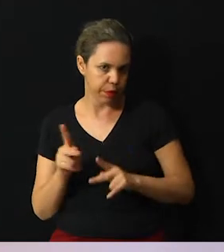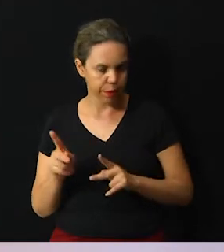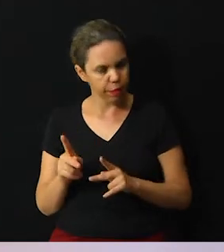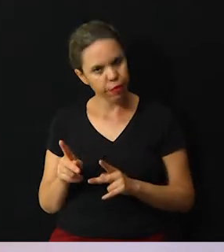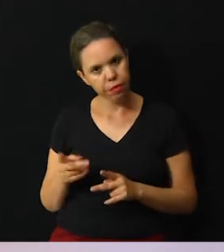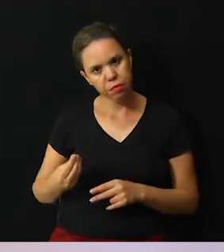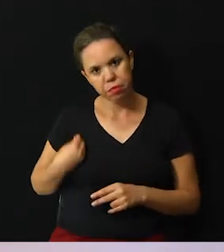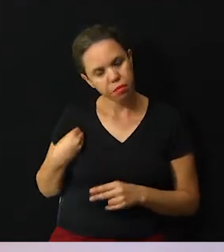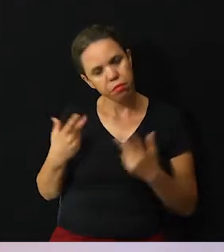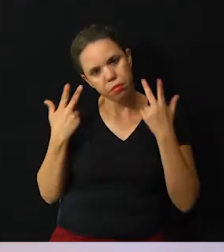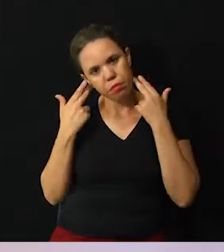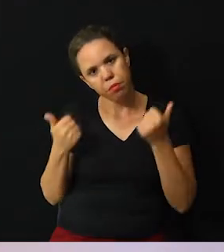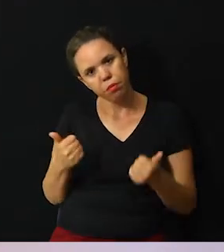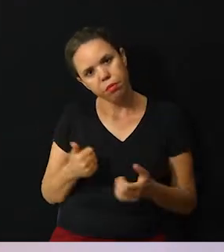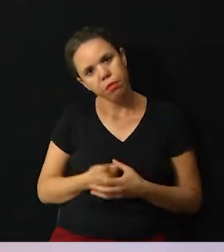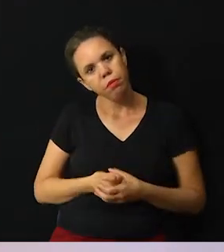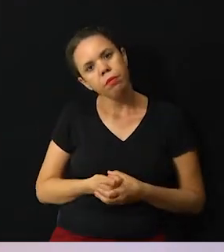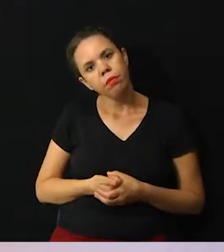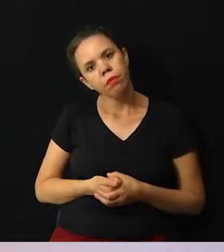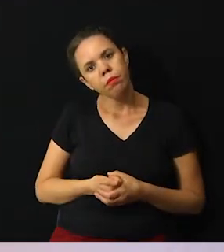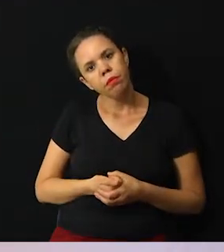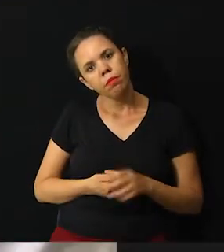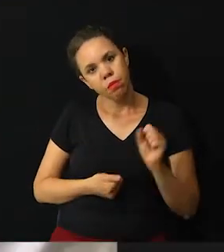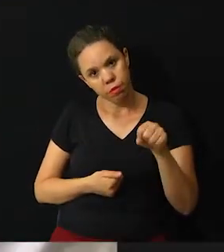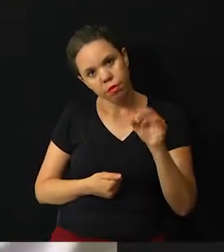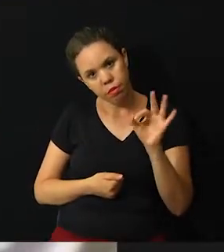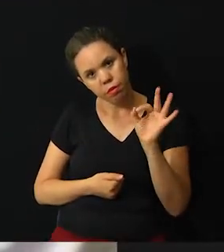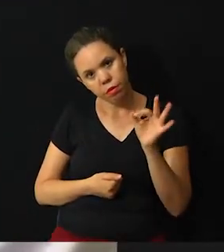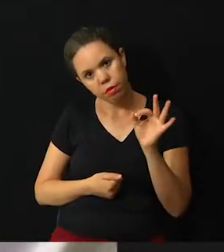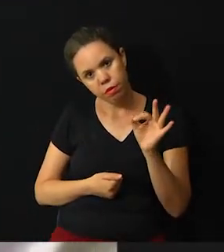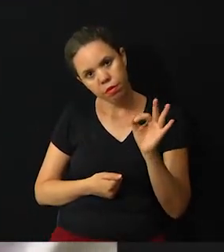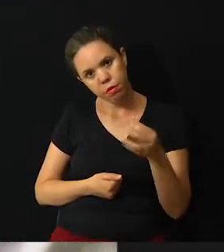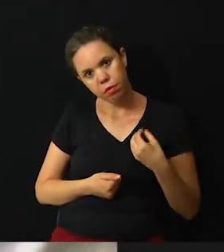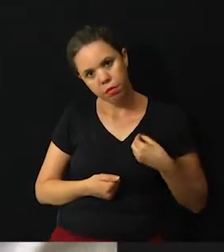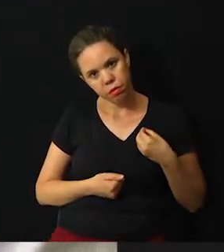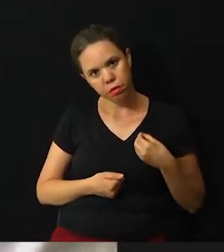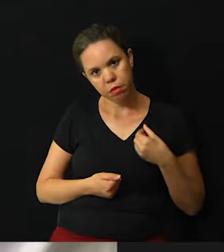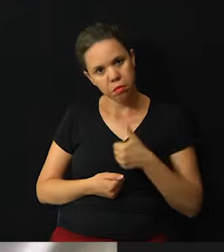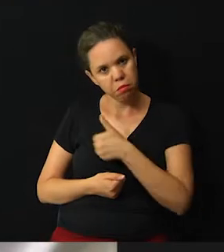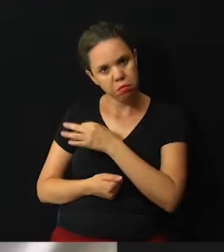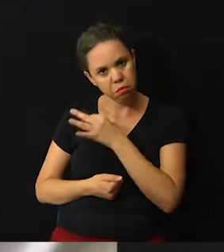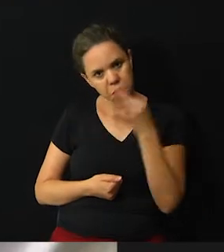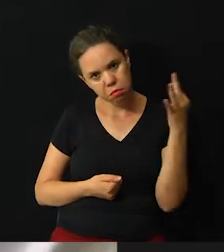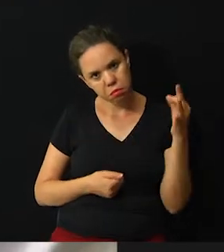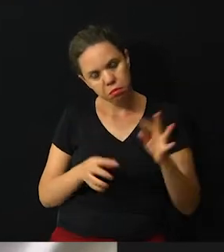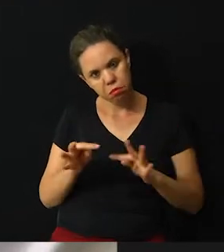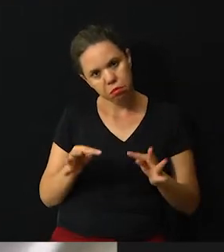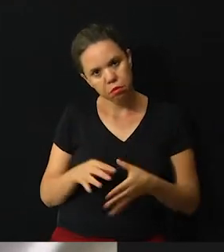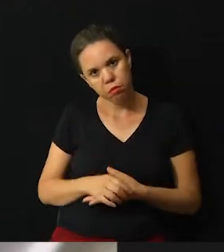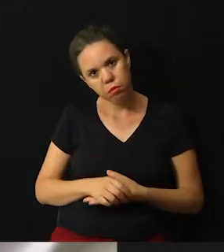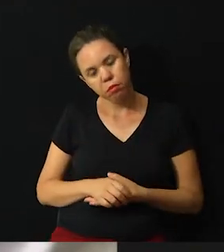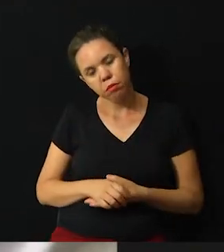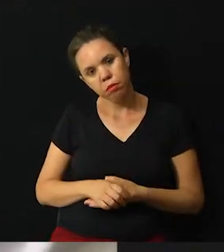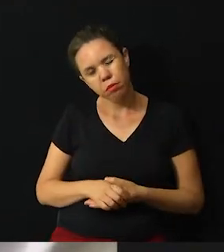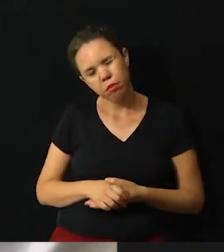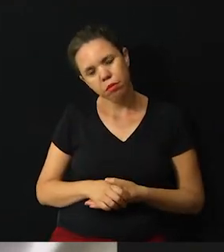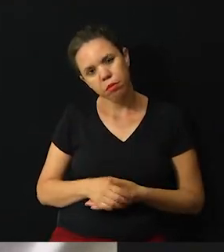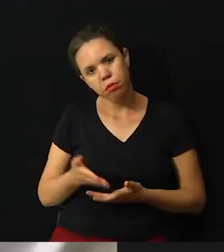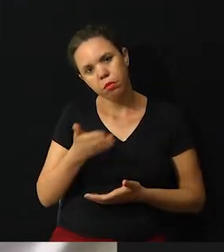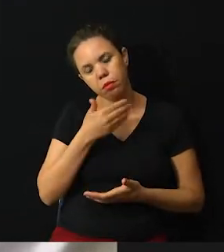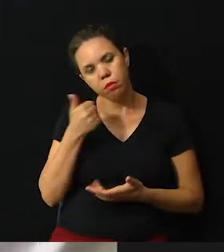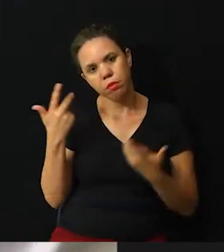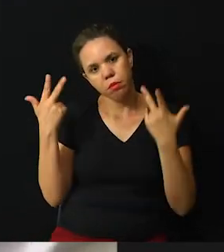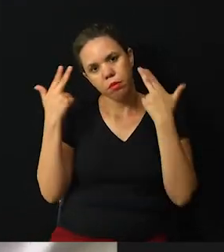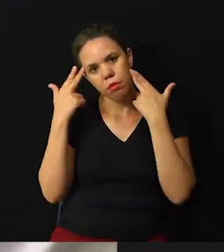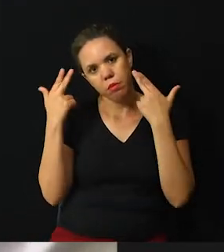pessoa, como o senhor disse, consegue ter uma vida normal. Exatamente, a sobrevida é muito boa com tratamento, né? Consegue levar a